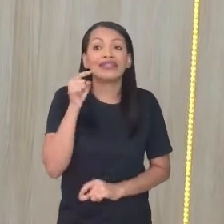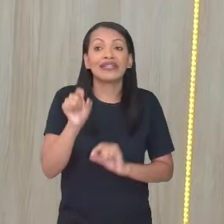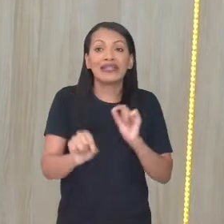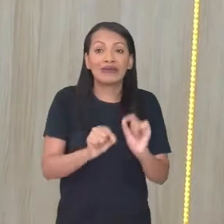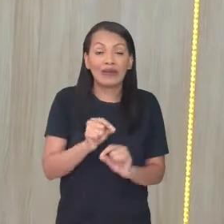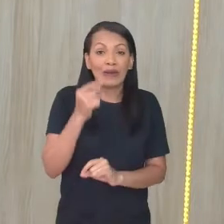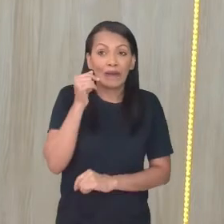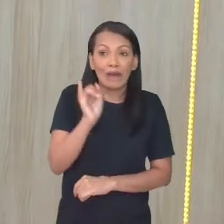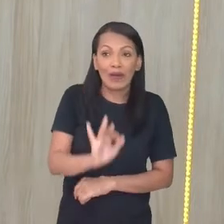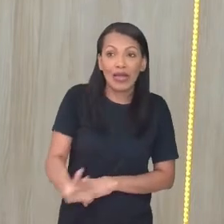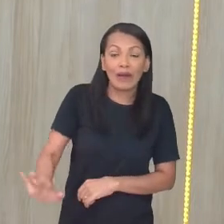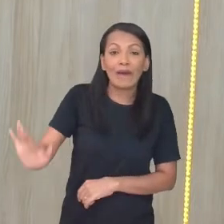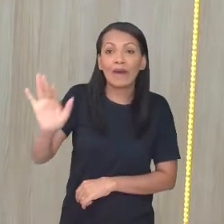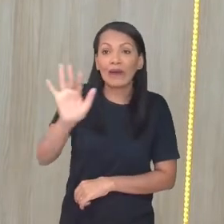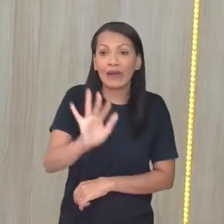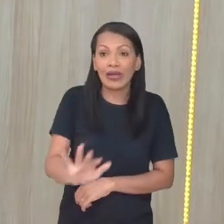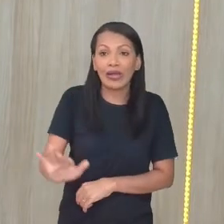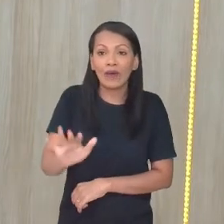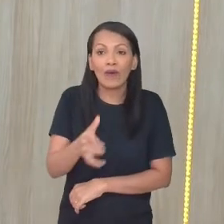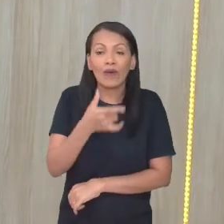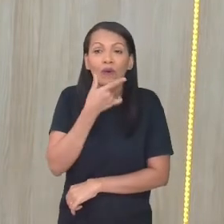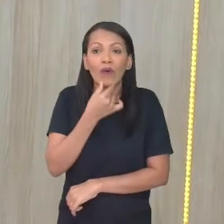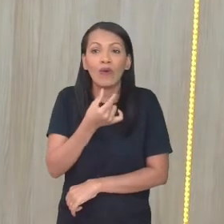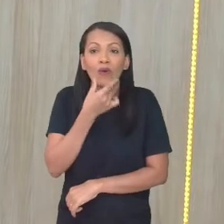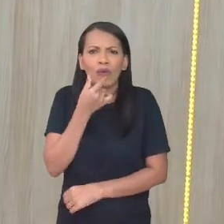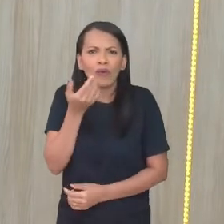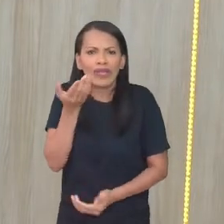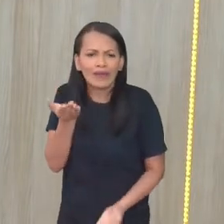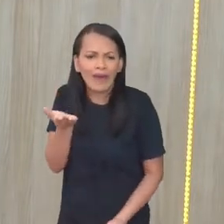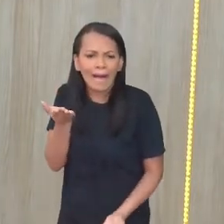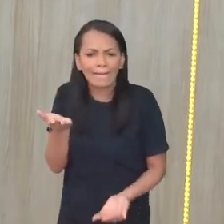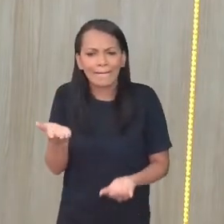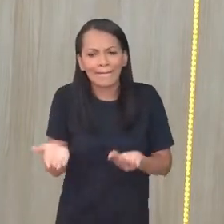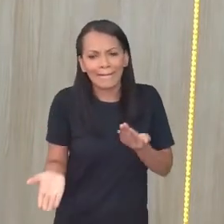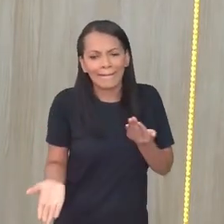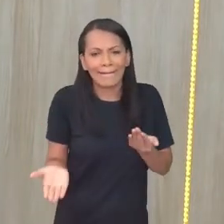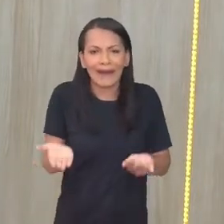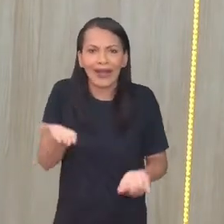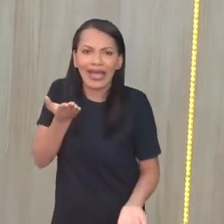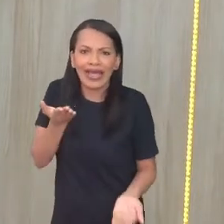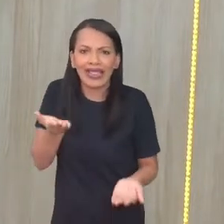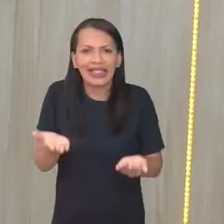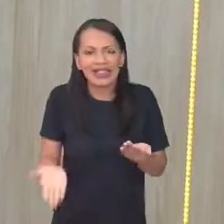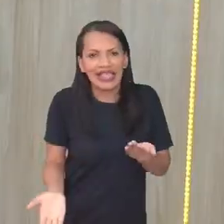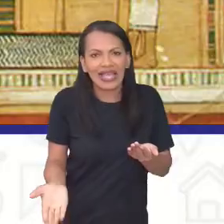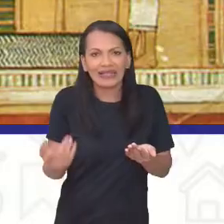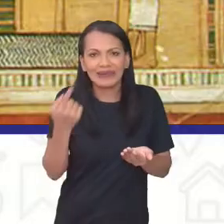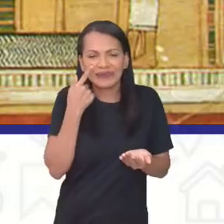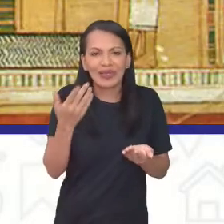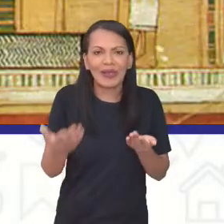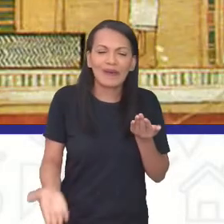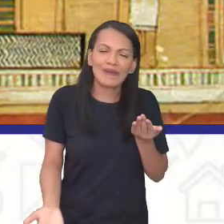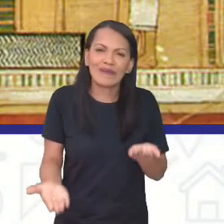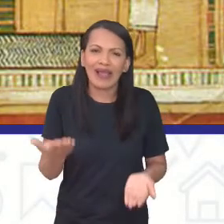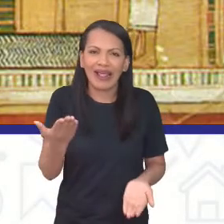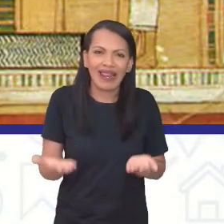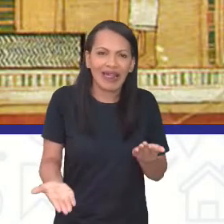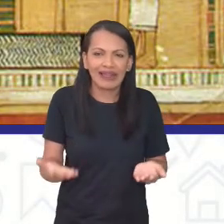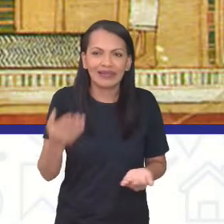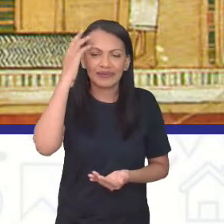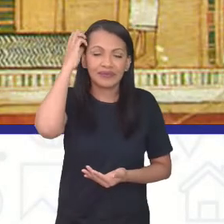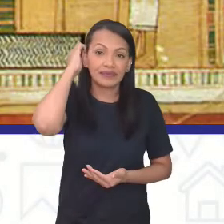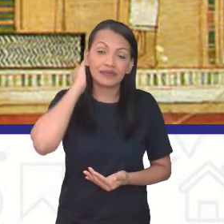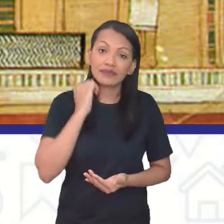a imagem, né, de um camarada, né, com uma balança. E essa balança, dá uma ampliada aí, Juninho, pronto.